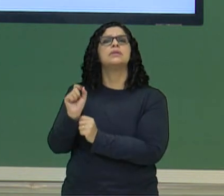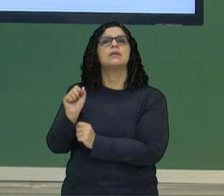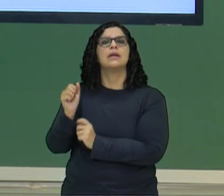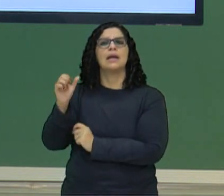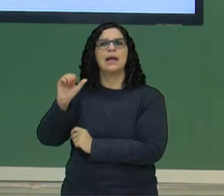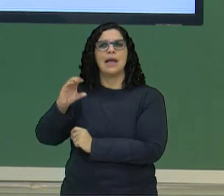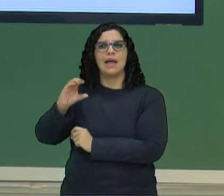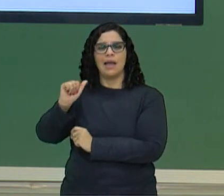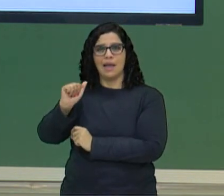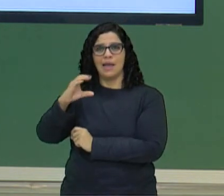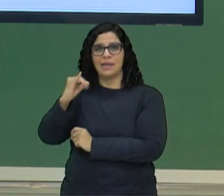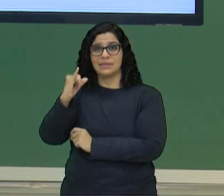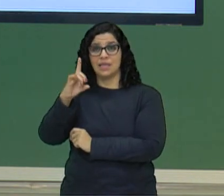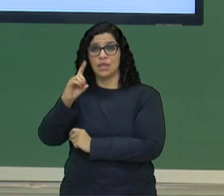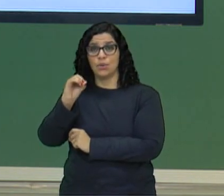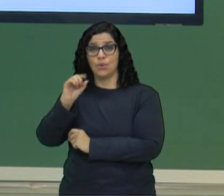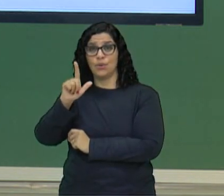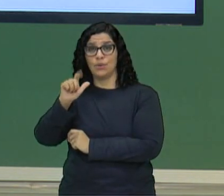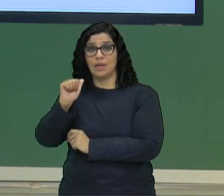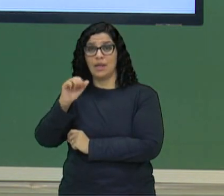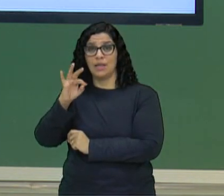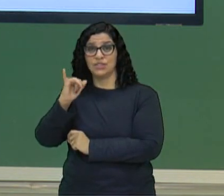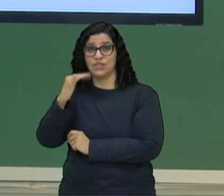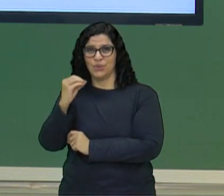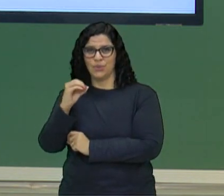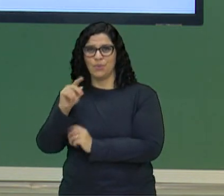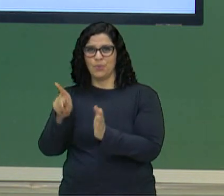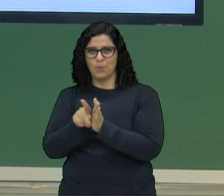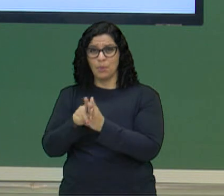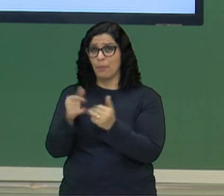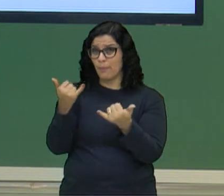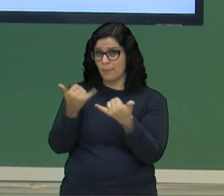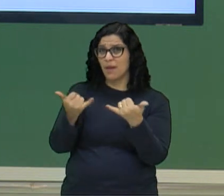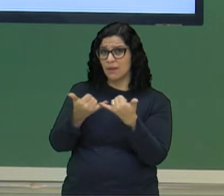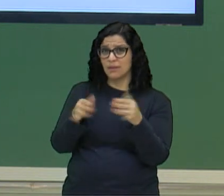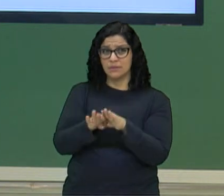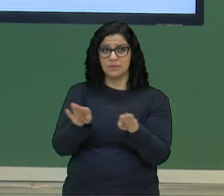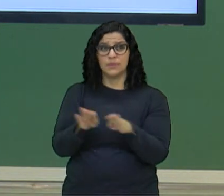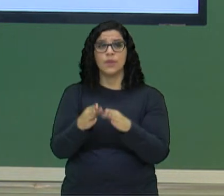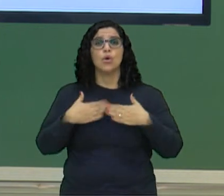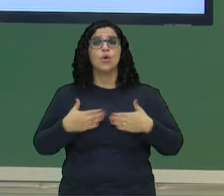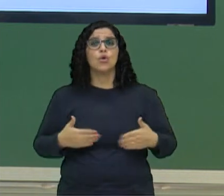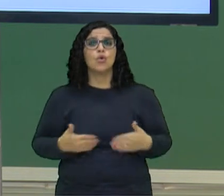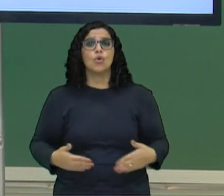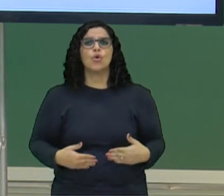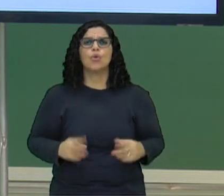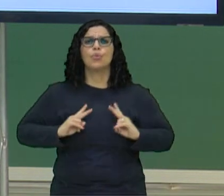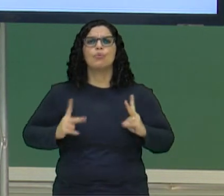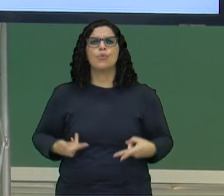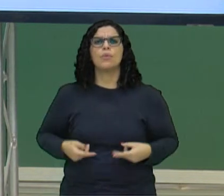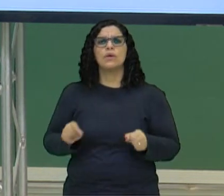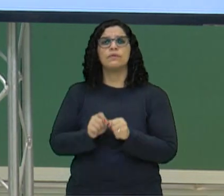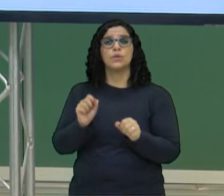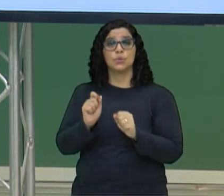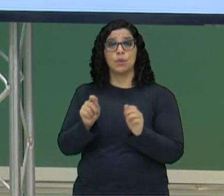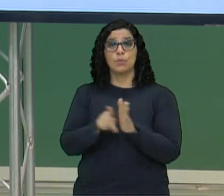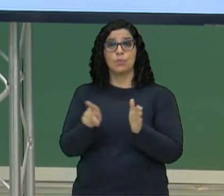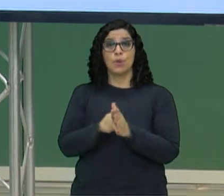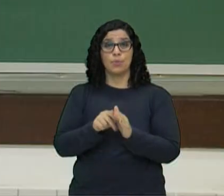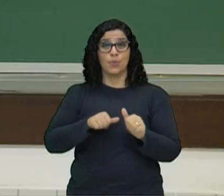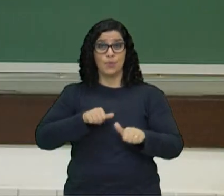lático. Pode ver que até tem mais carbonos na composição. O processo é parecido. O corpo humano faz o quê? Fermentação